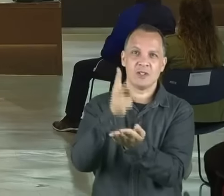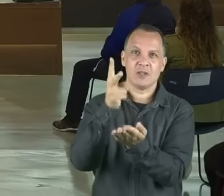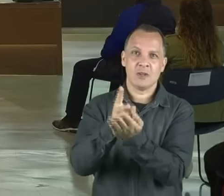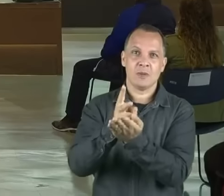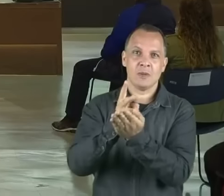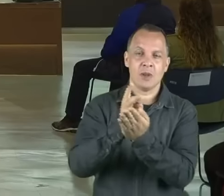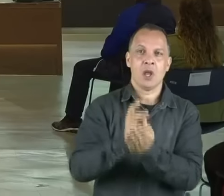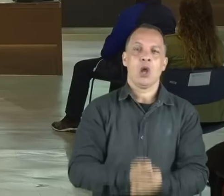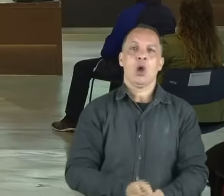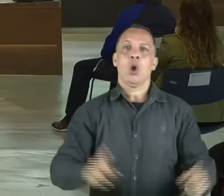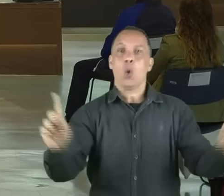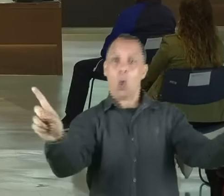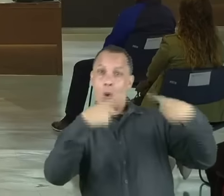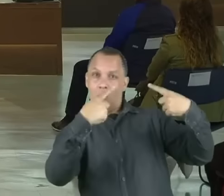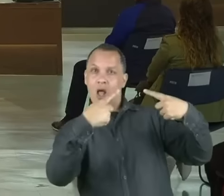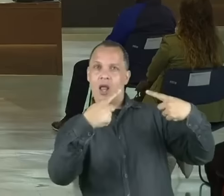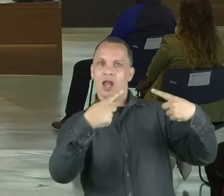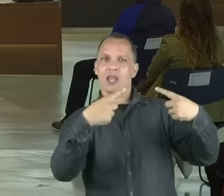nós